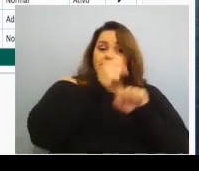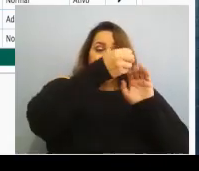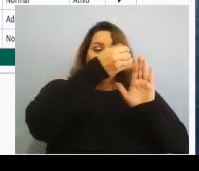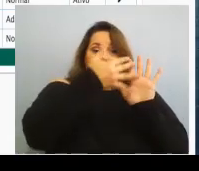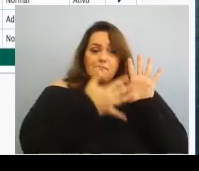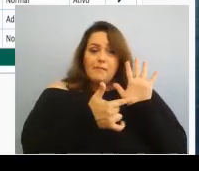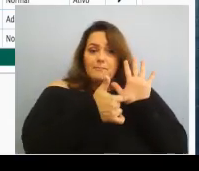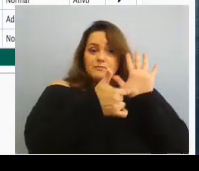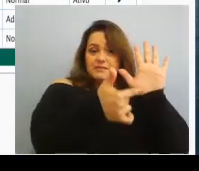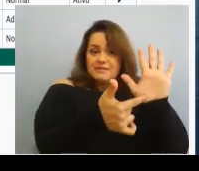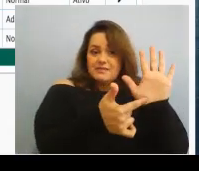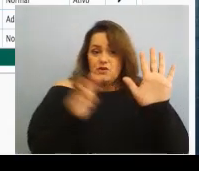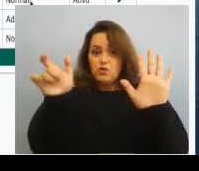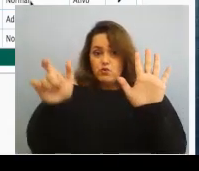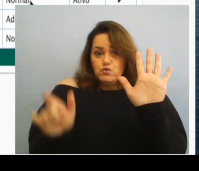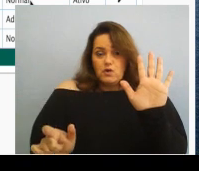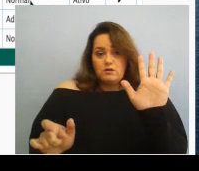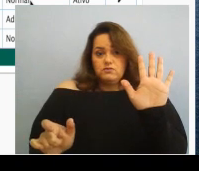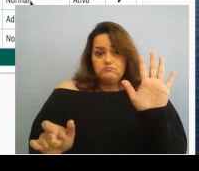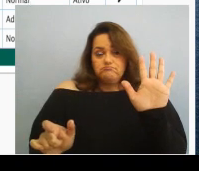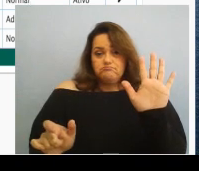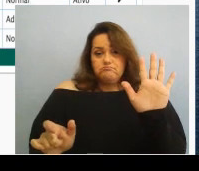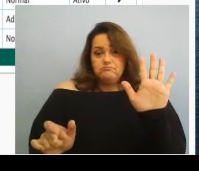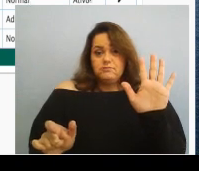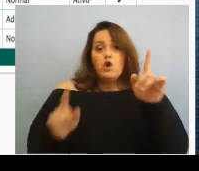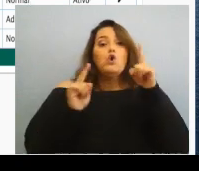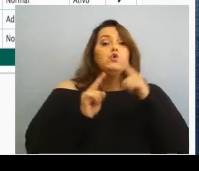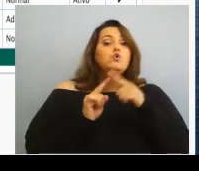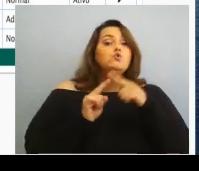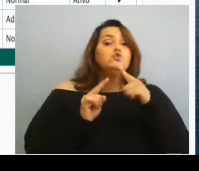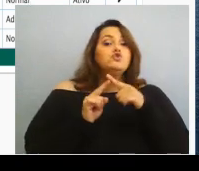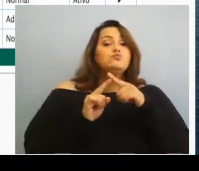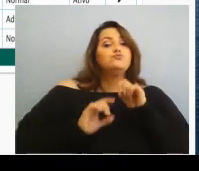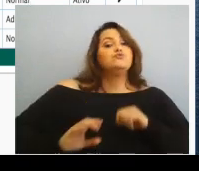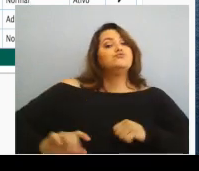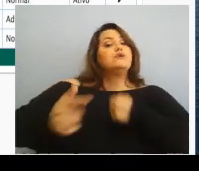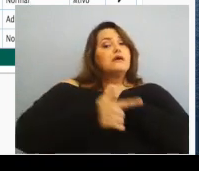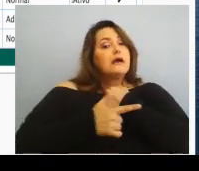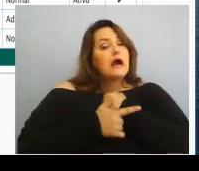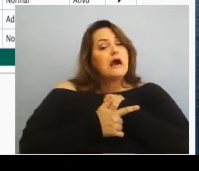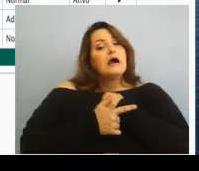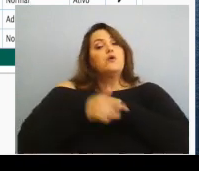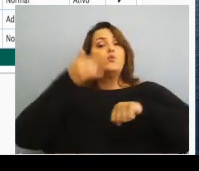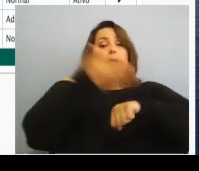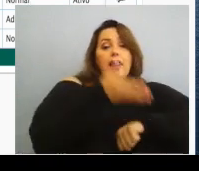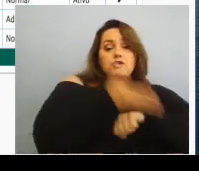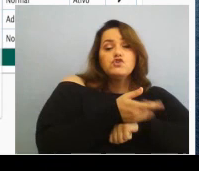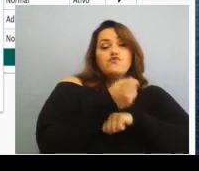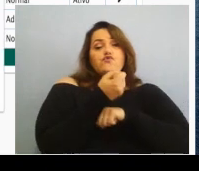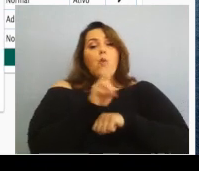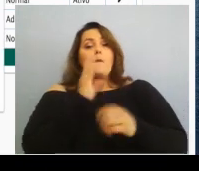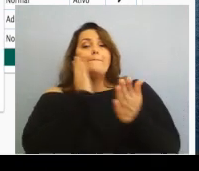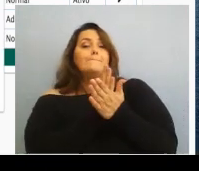listagem dos seus usuários, com os cargos, o tipo dele e vai ter a situação, ativo ou inativo. E